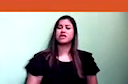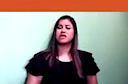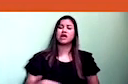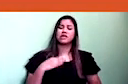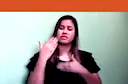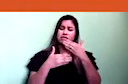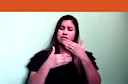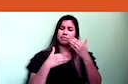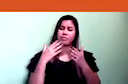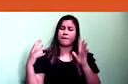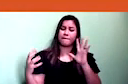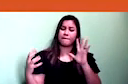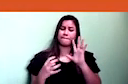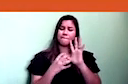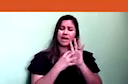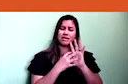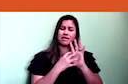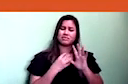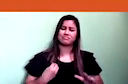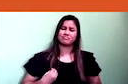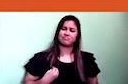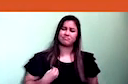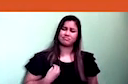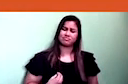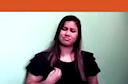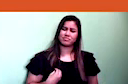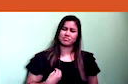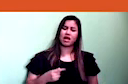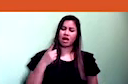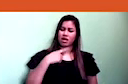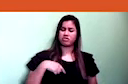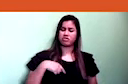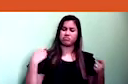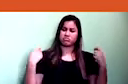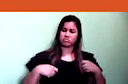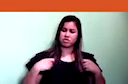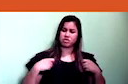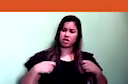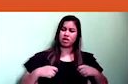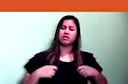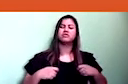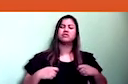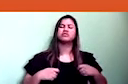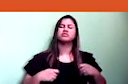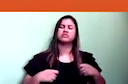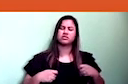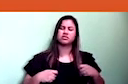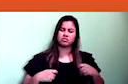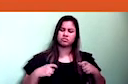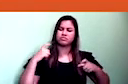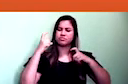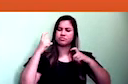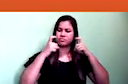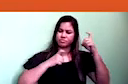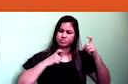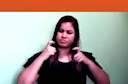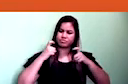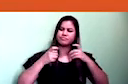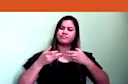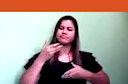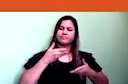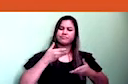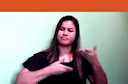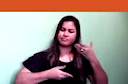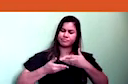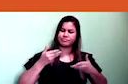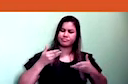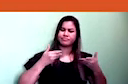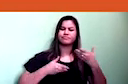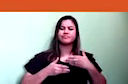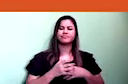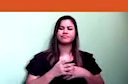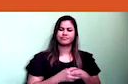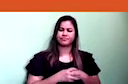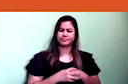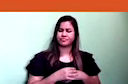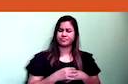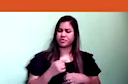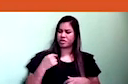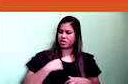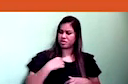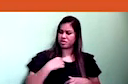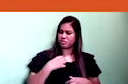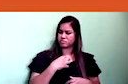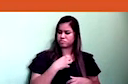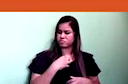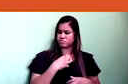nós. Então a gente precisa sim se preocupar com a nossa saúde emocional, tá sempre olhando, né, como eu estou